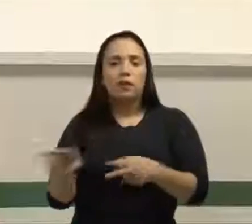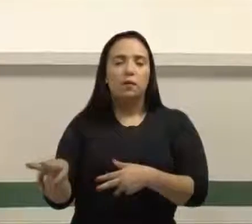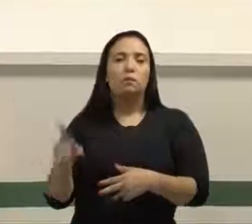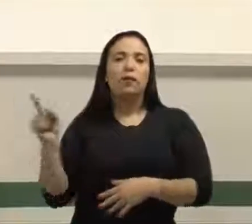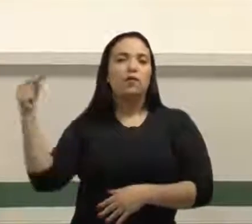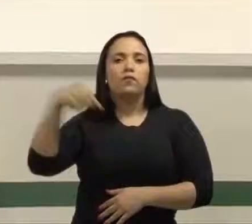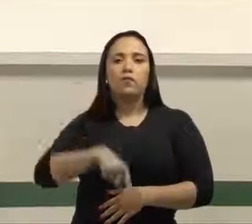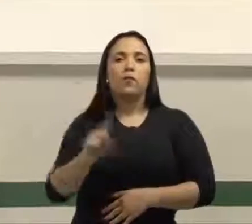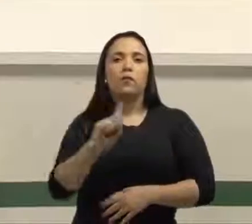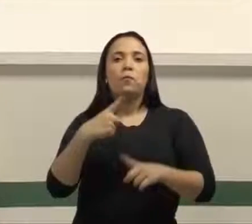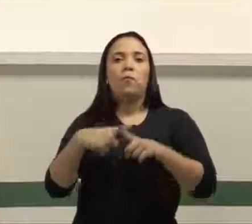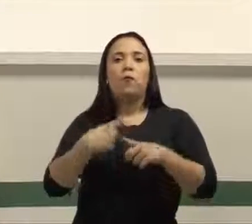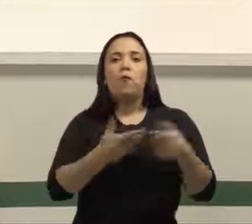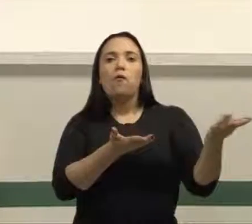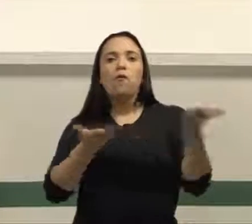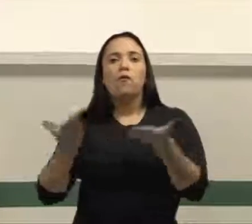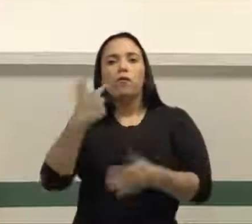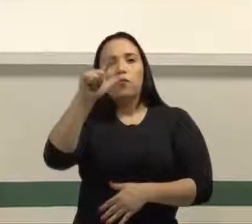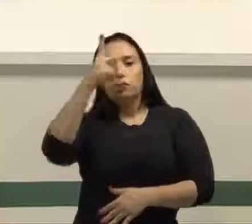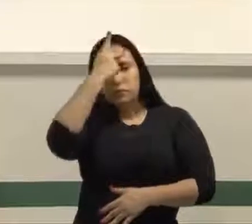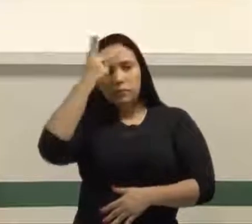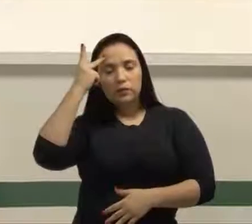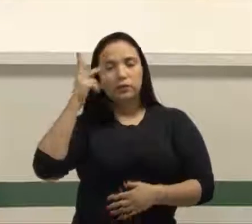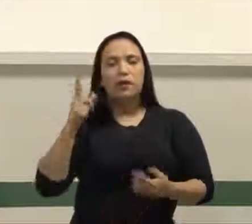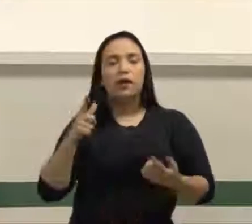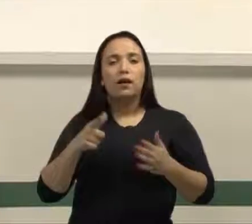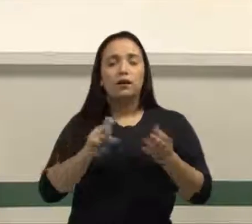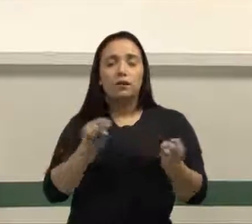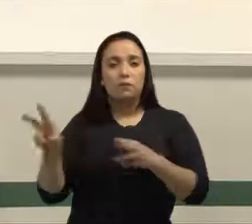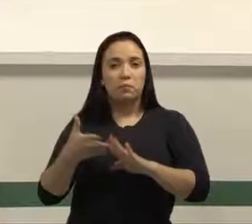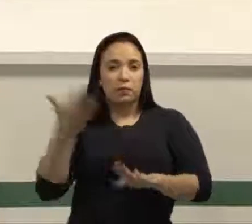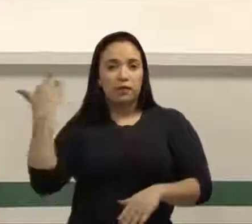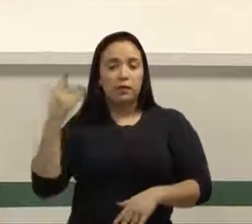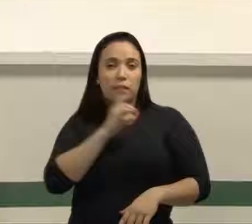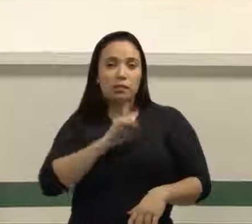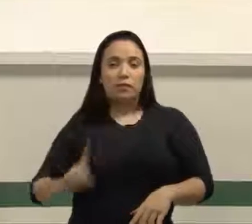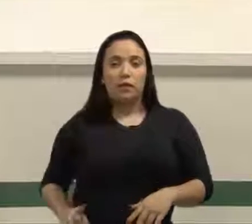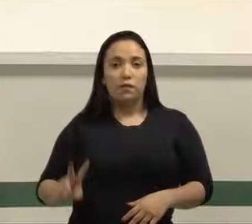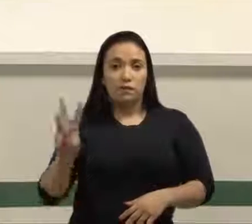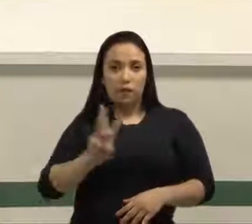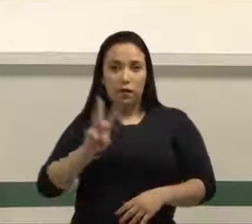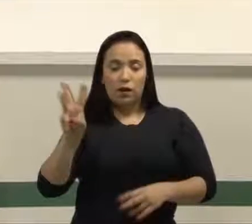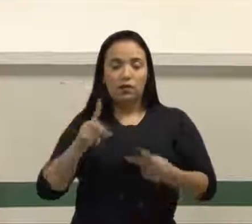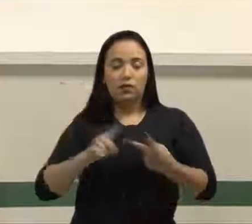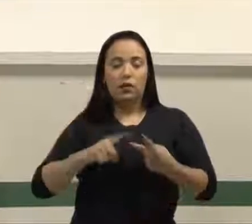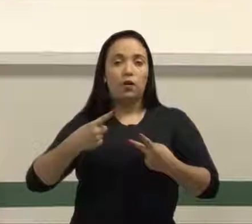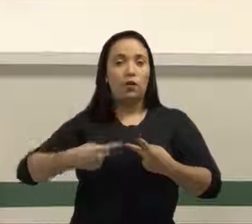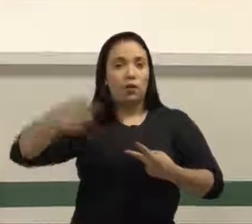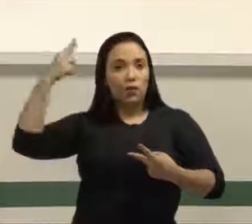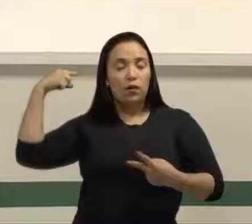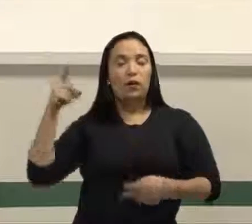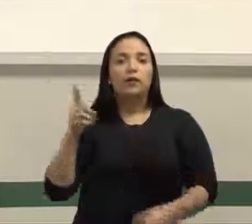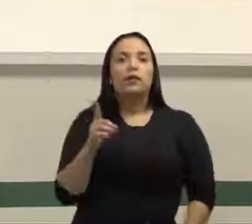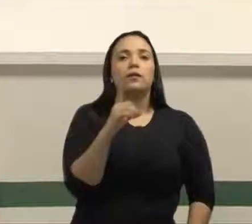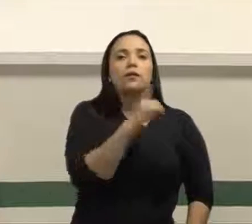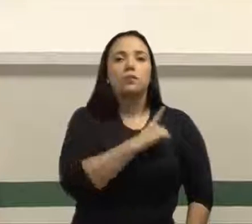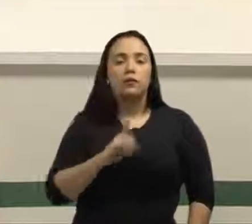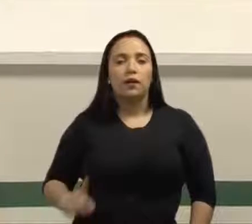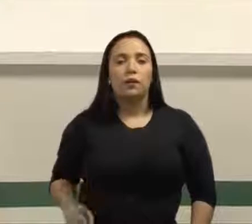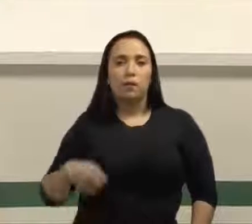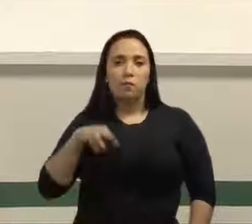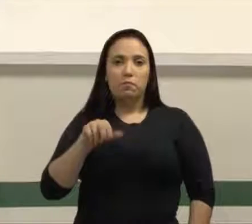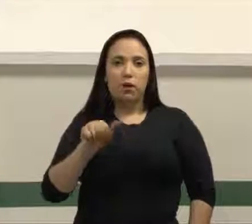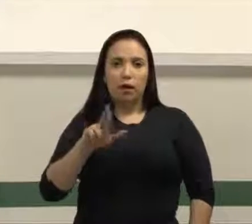2 semanas que você não participou, que eu estava com convidado. Na semana passada teve aqui o deputado Walter Cavalcante, um abraço. Na semana atrasada, meu